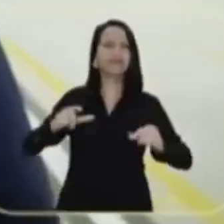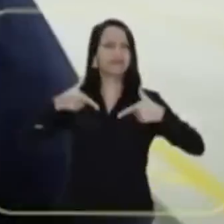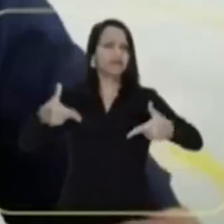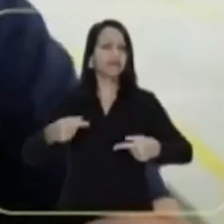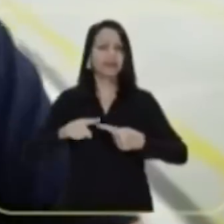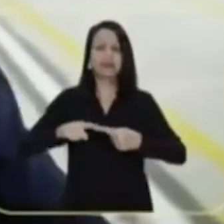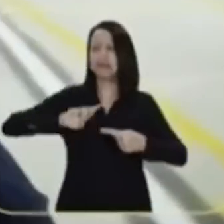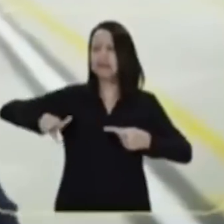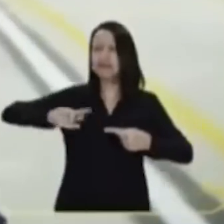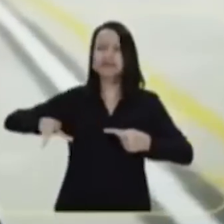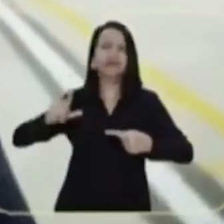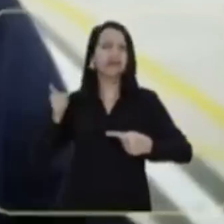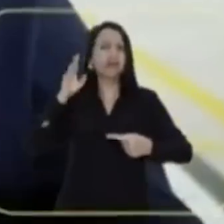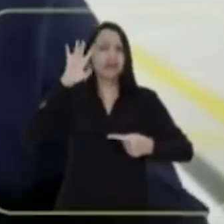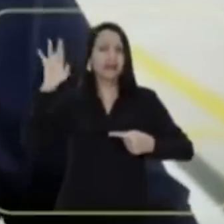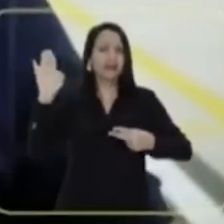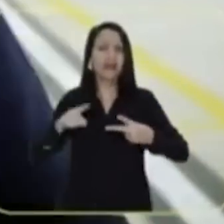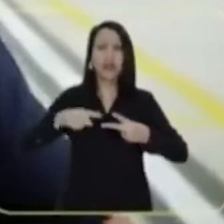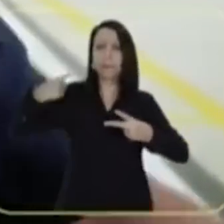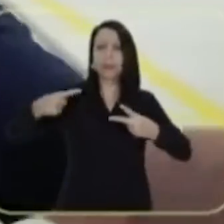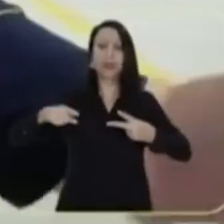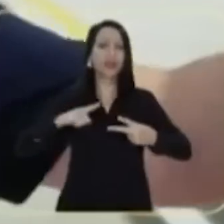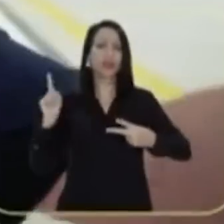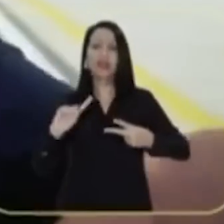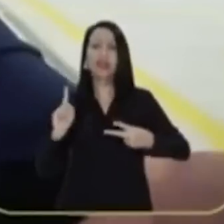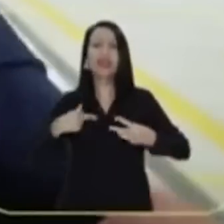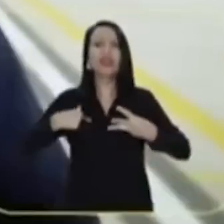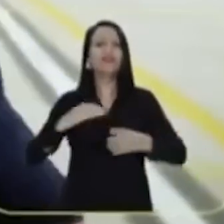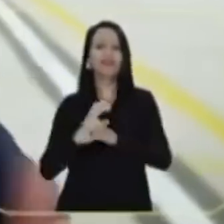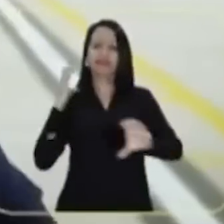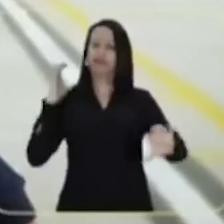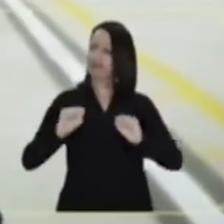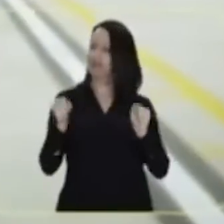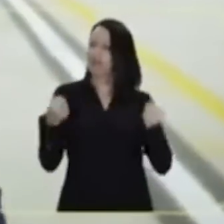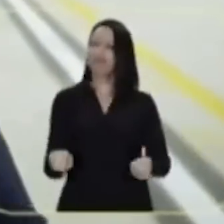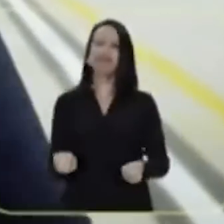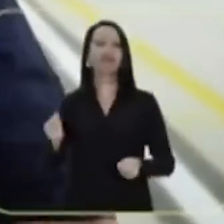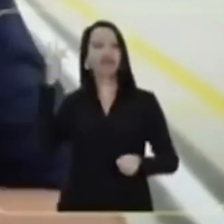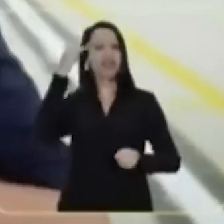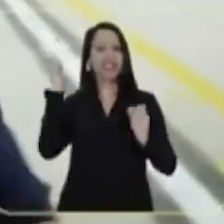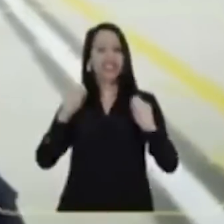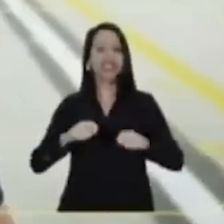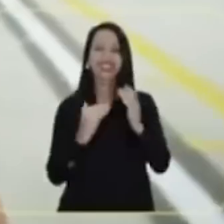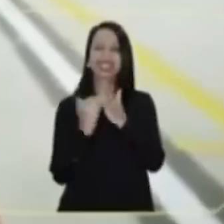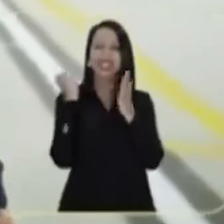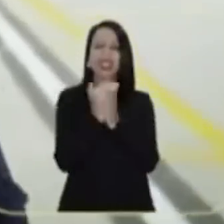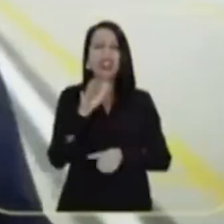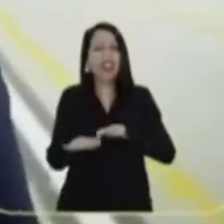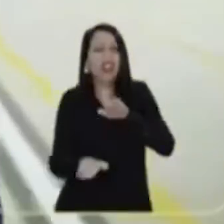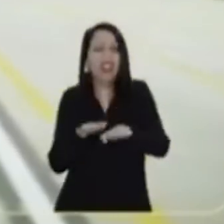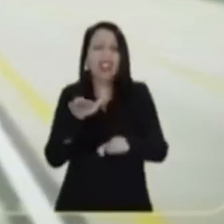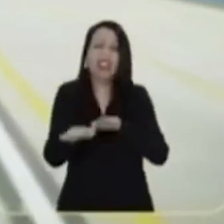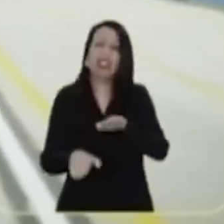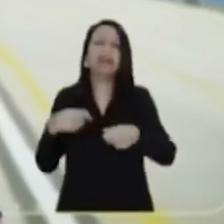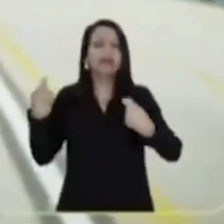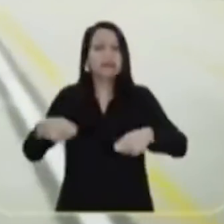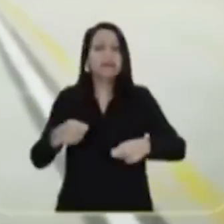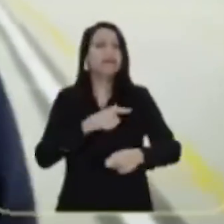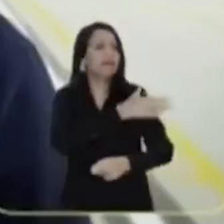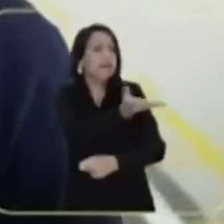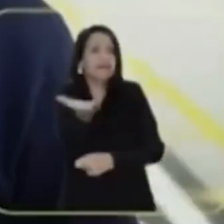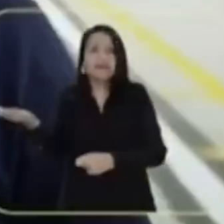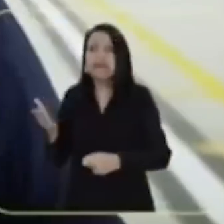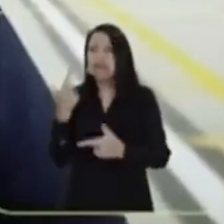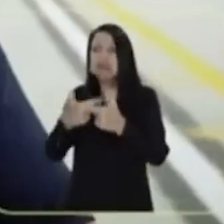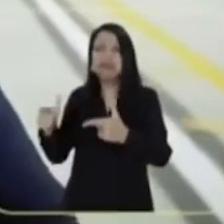É isso que eu sei fazer. Não sou teórico, não sou político, sou engenheiro, mão na massa. São Paulo pode mais, está andando devagar,